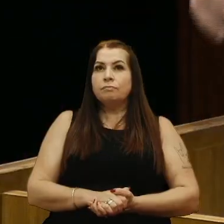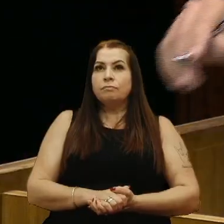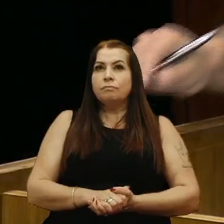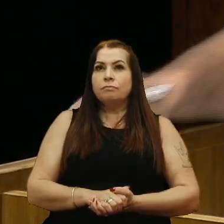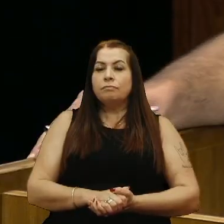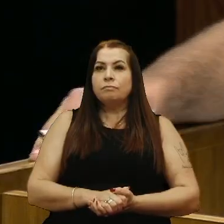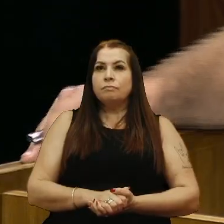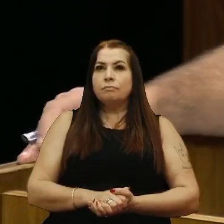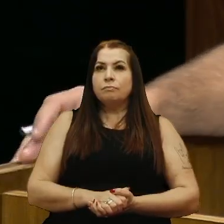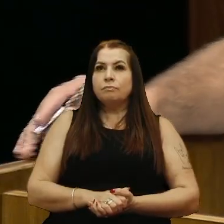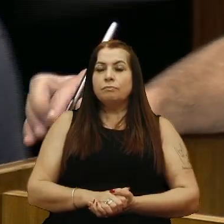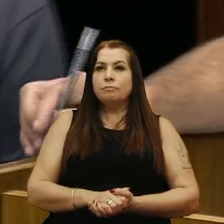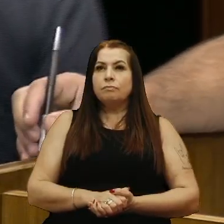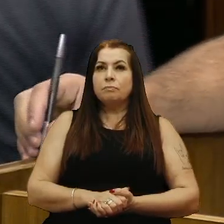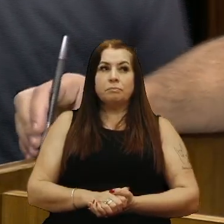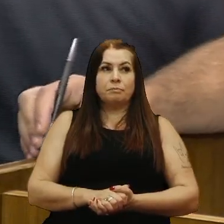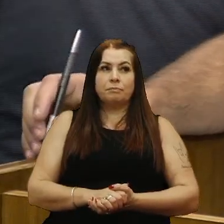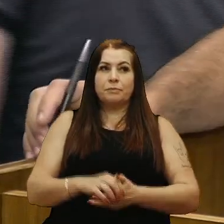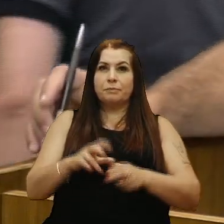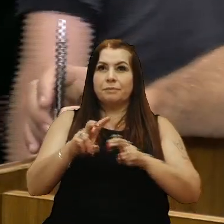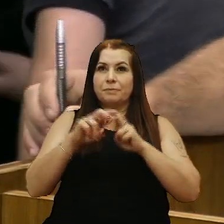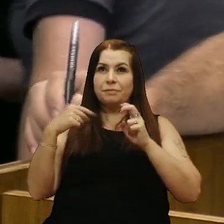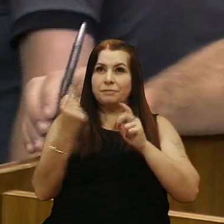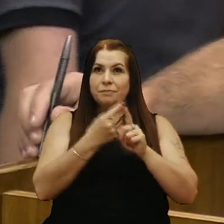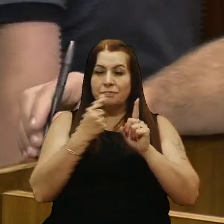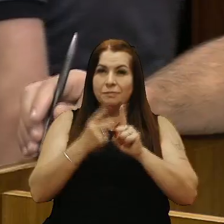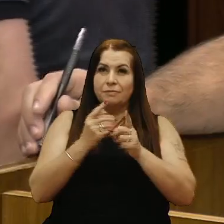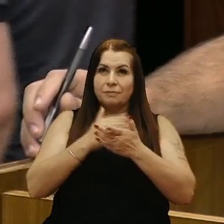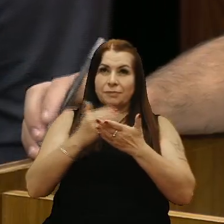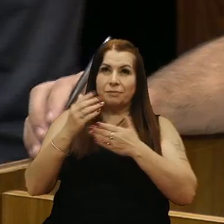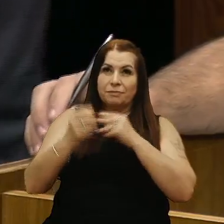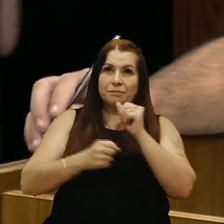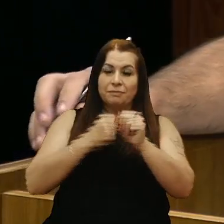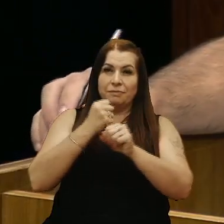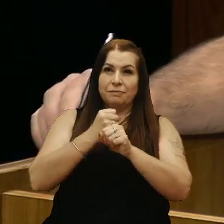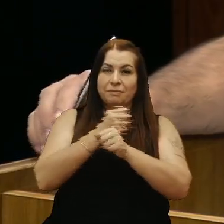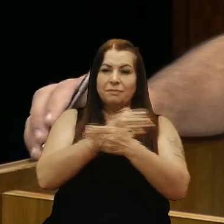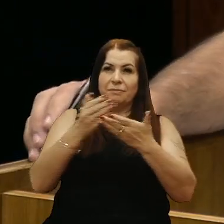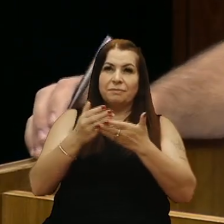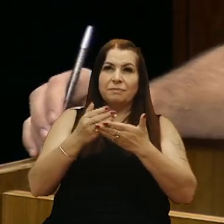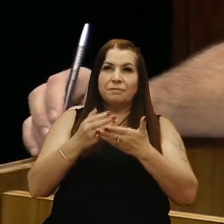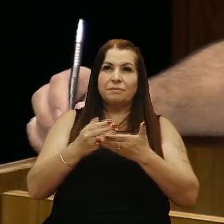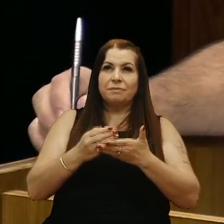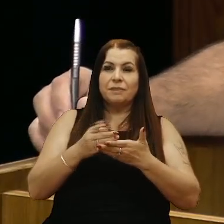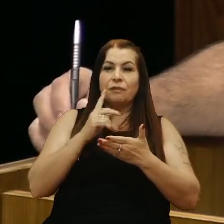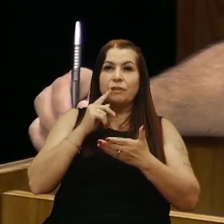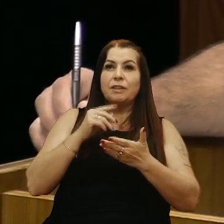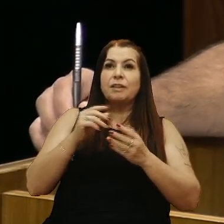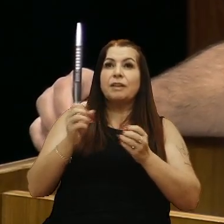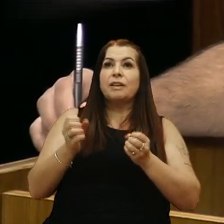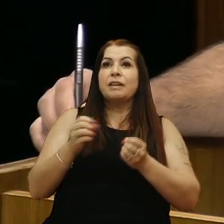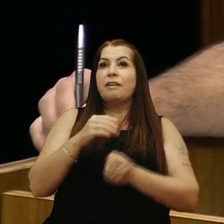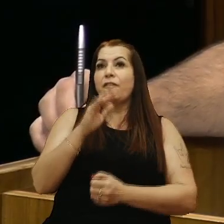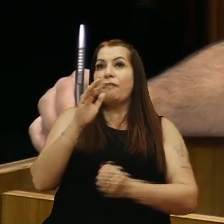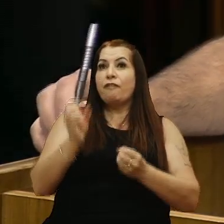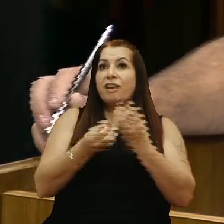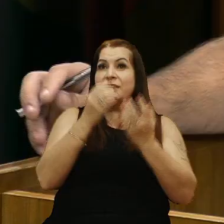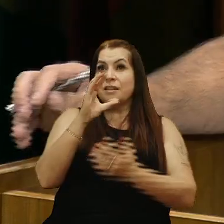porta. E por motivo de coerência, no começo do ano, eu votei favorável à Festa das Colheitas.